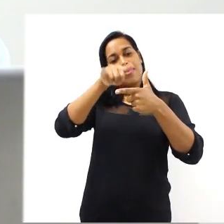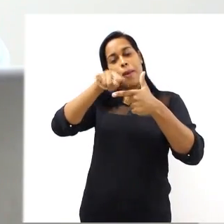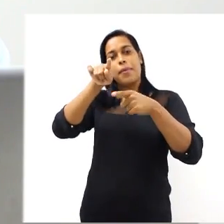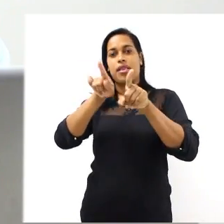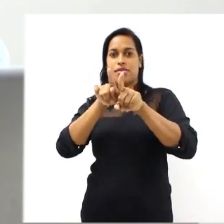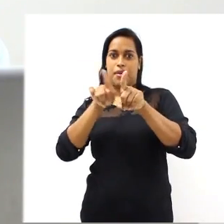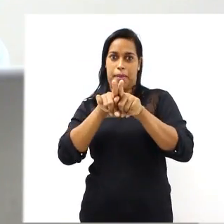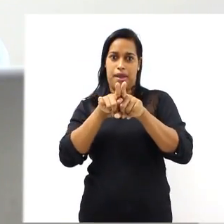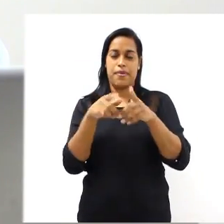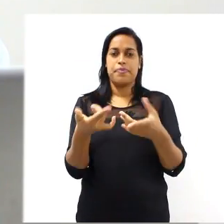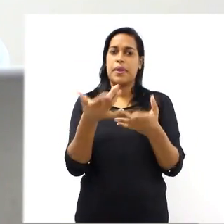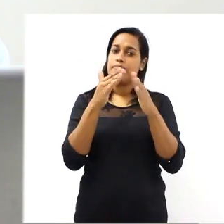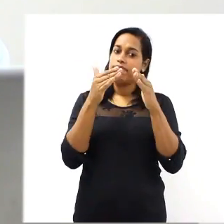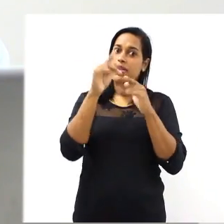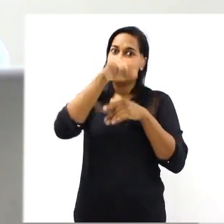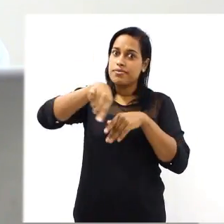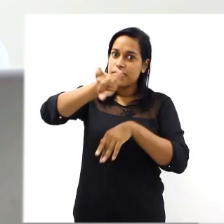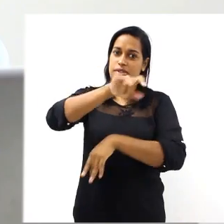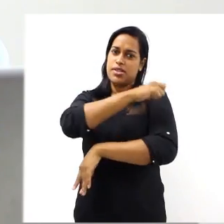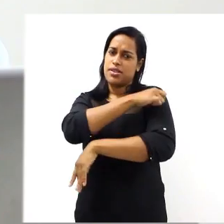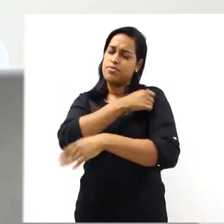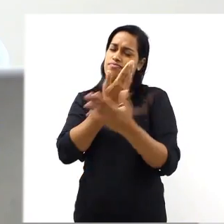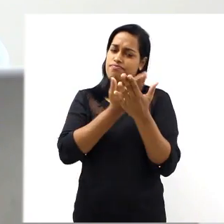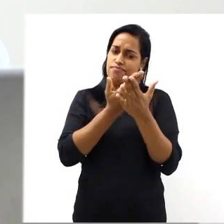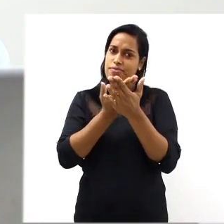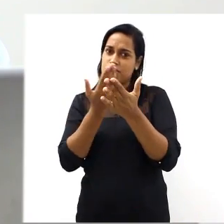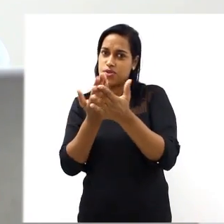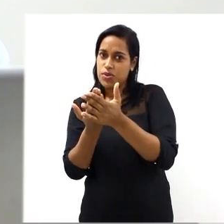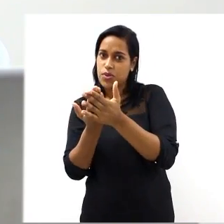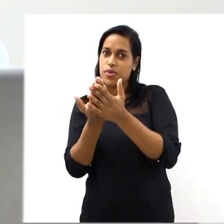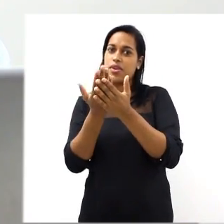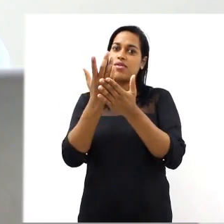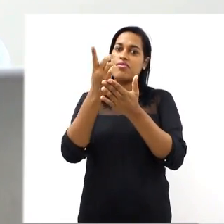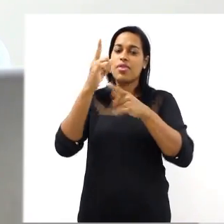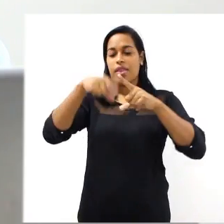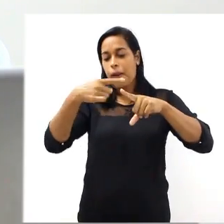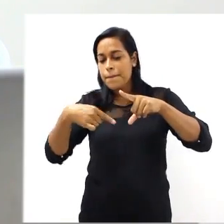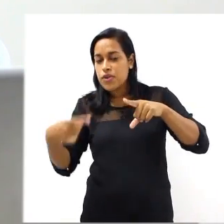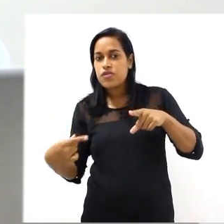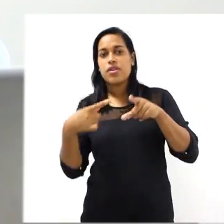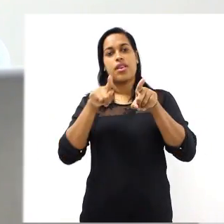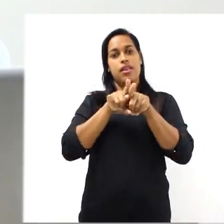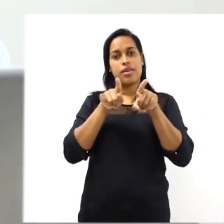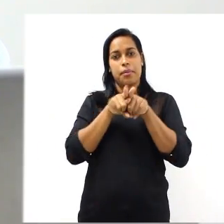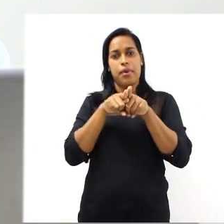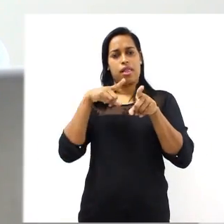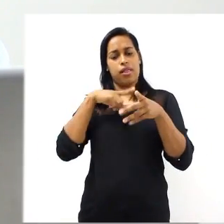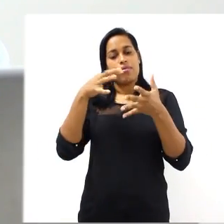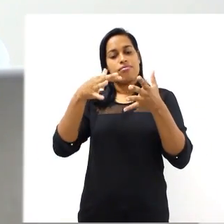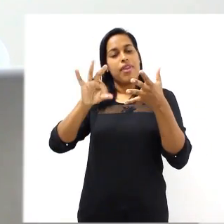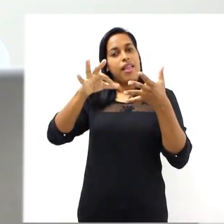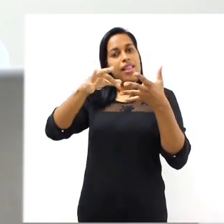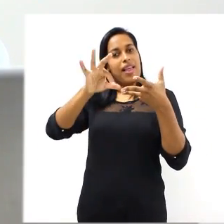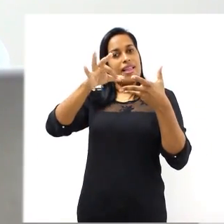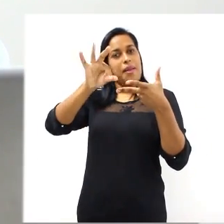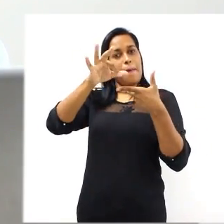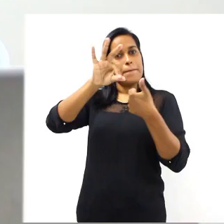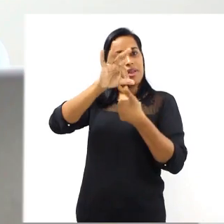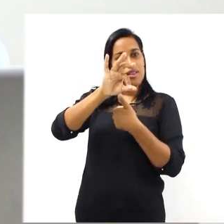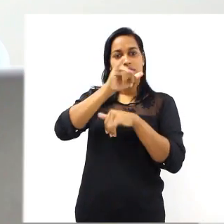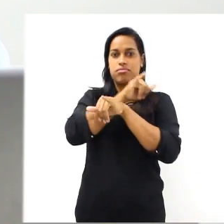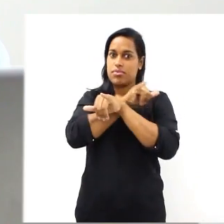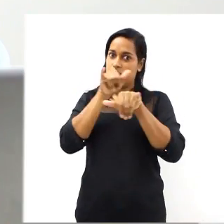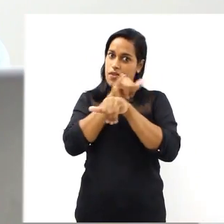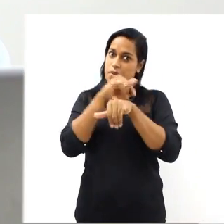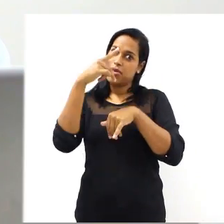Peço a vocês que acompanhem e estudem a partir da apostila, onde tem um detalhamento de toda a